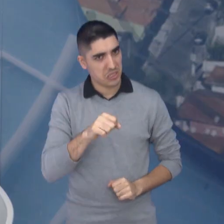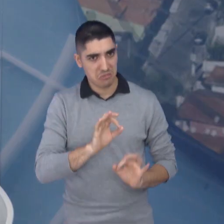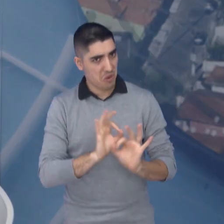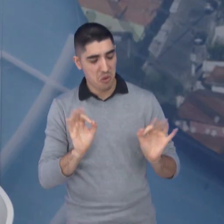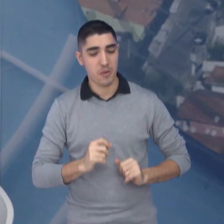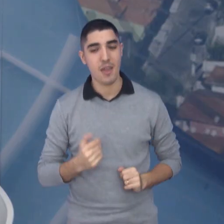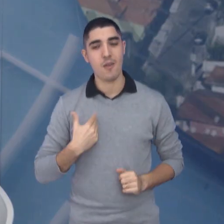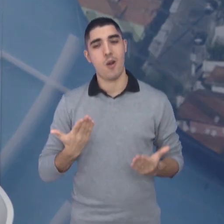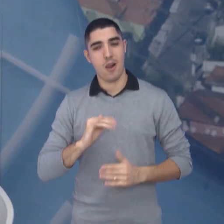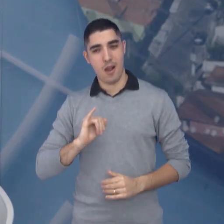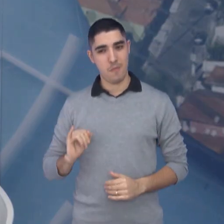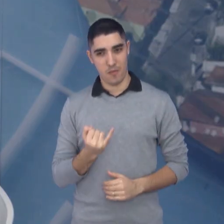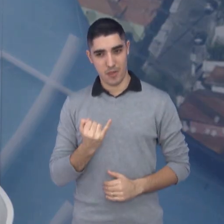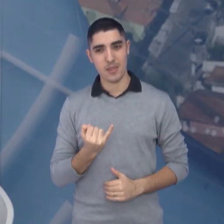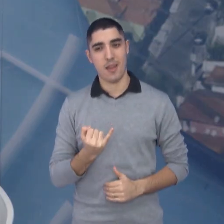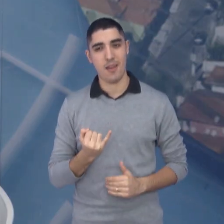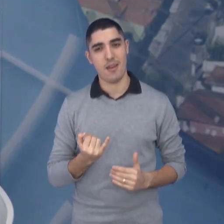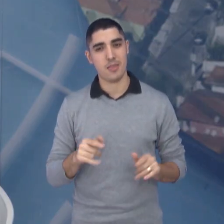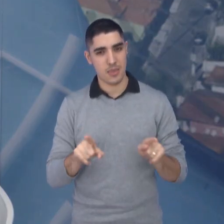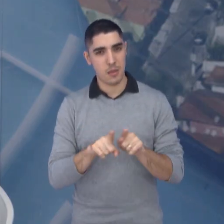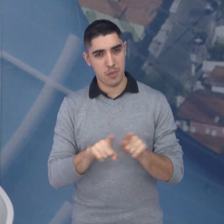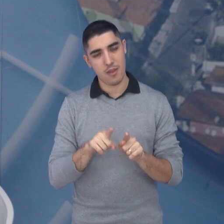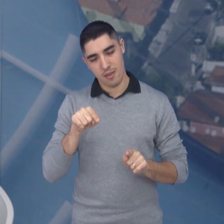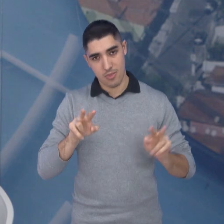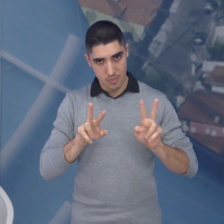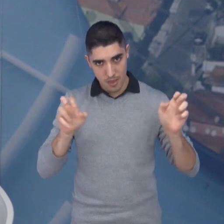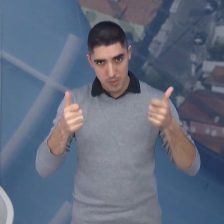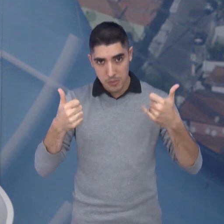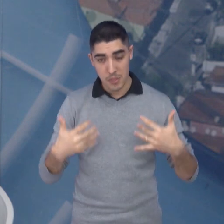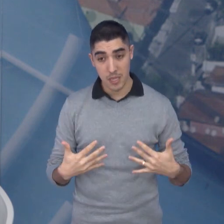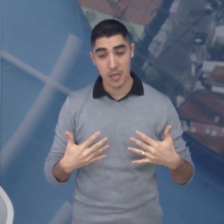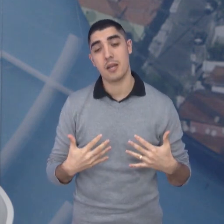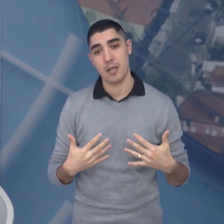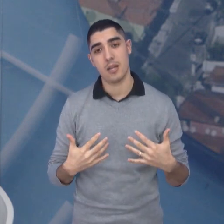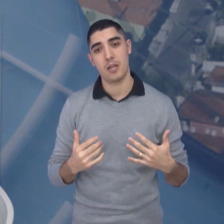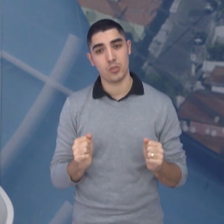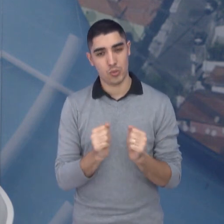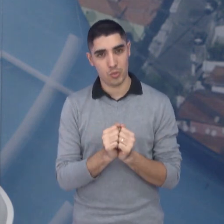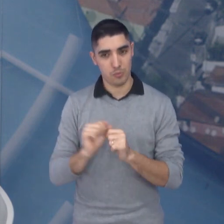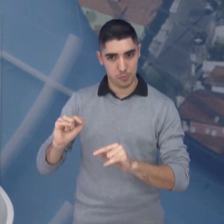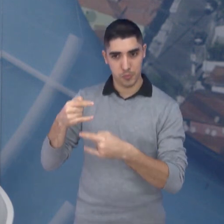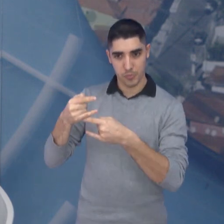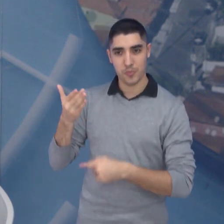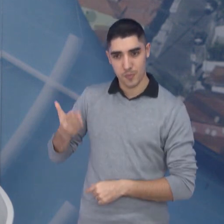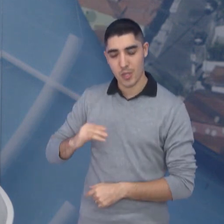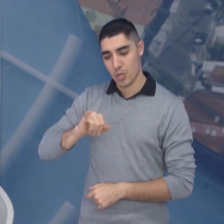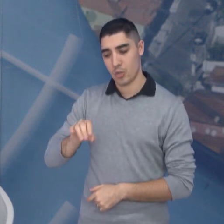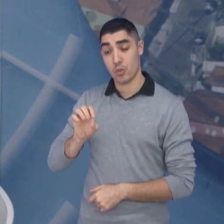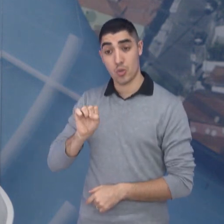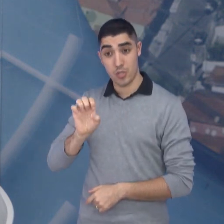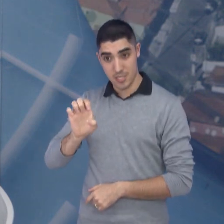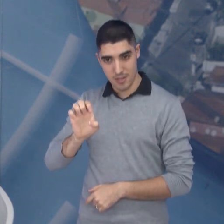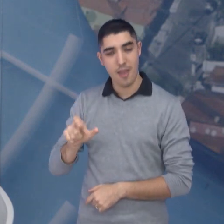até aproveitar para continuar a repercutir esse tema com o José de Faria, que é